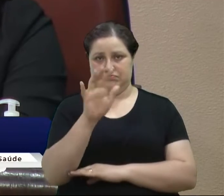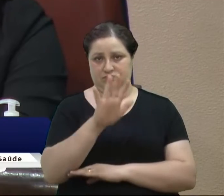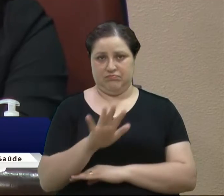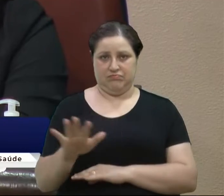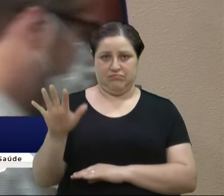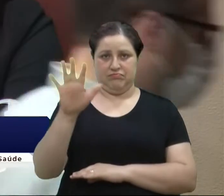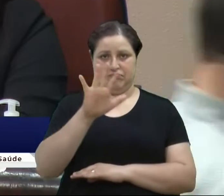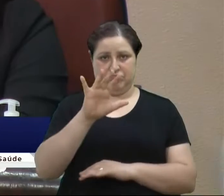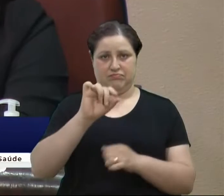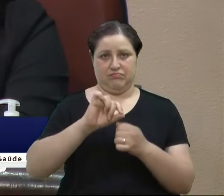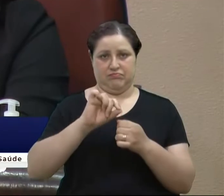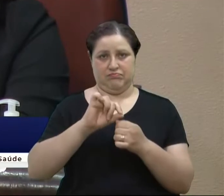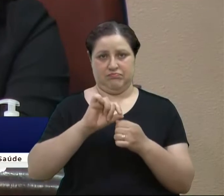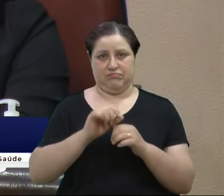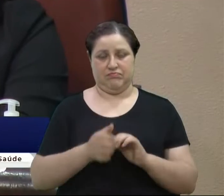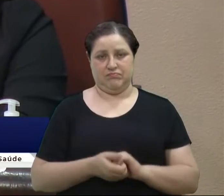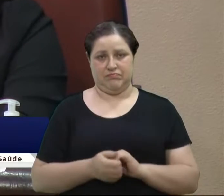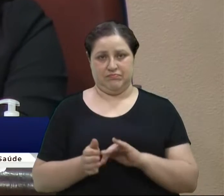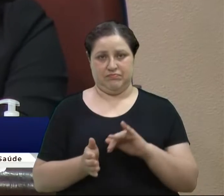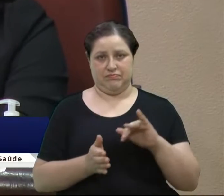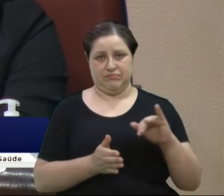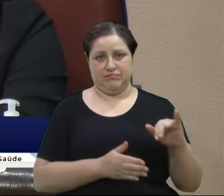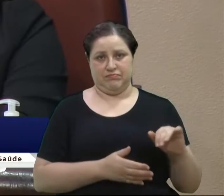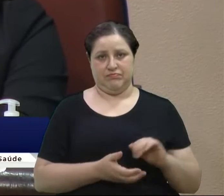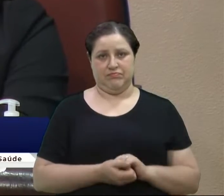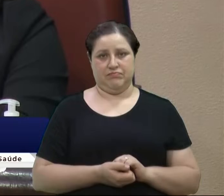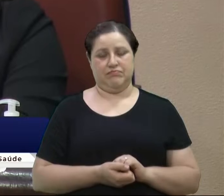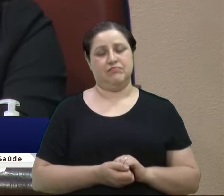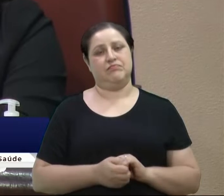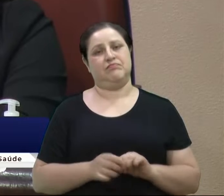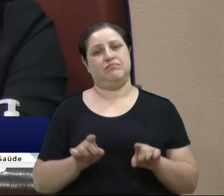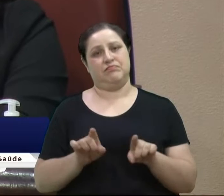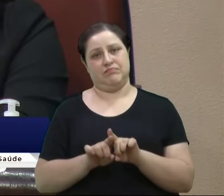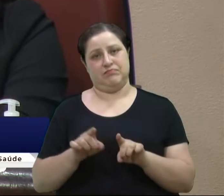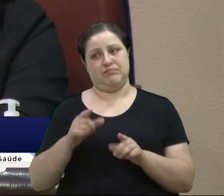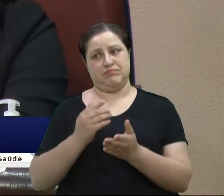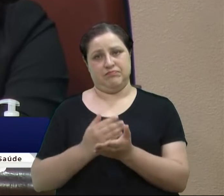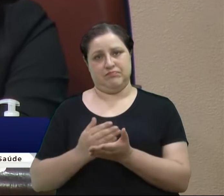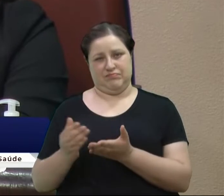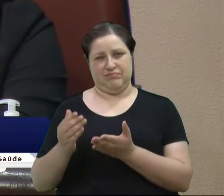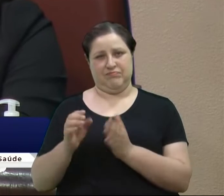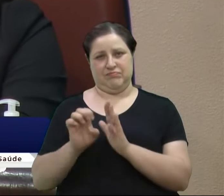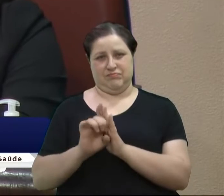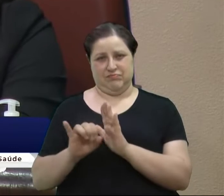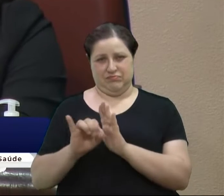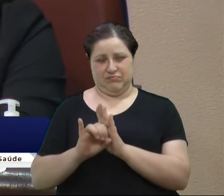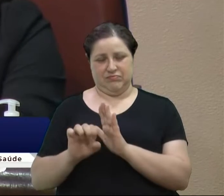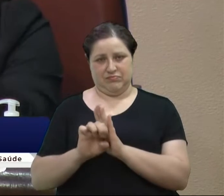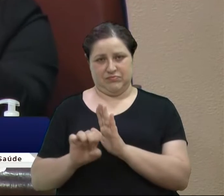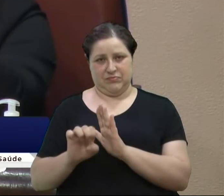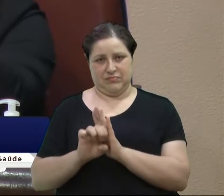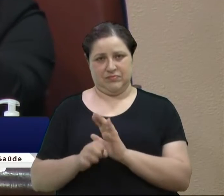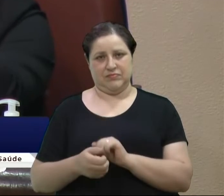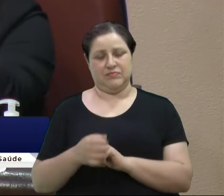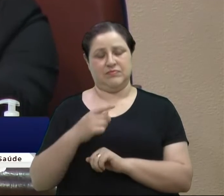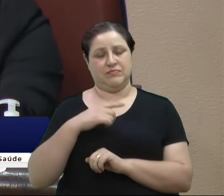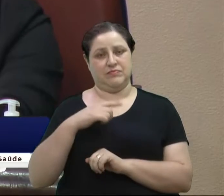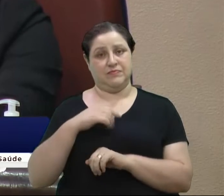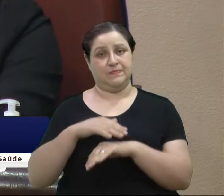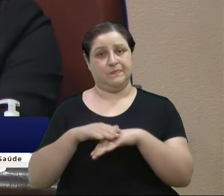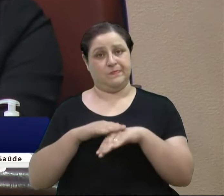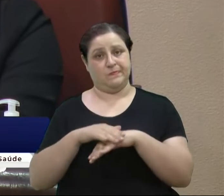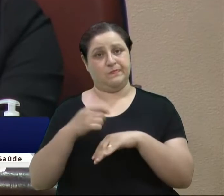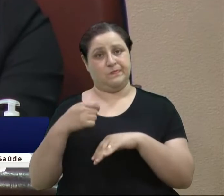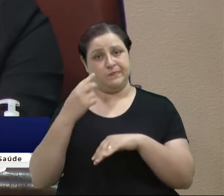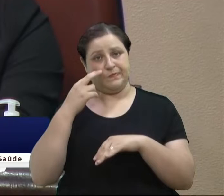dali, existe uma conversa, né, que isso a gente precisa ver se vai estar contemplado na portaria sim ou